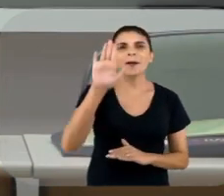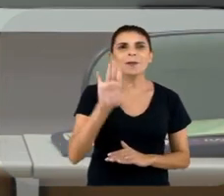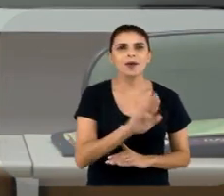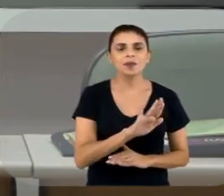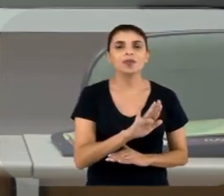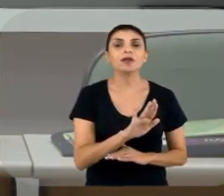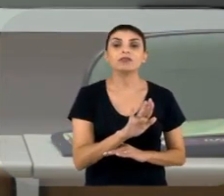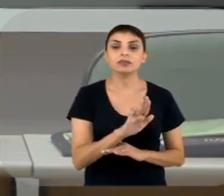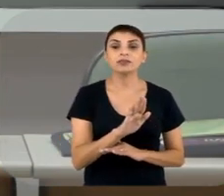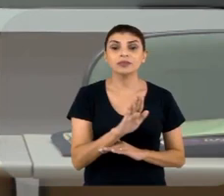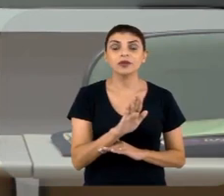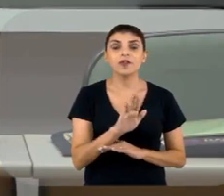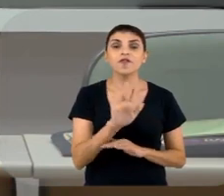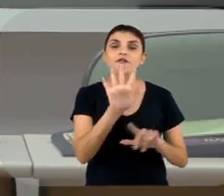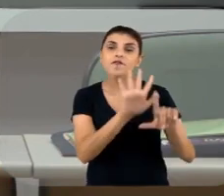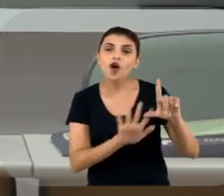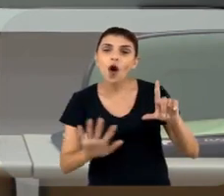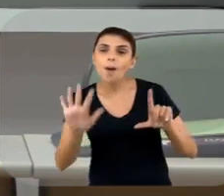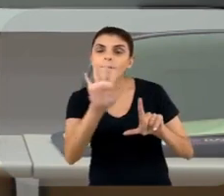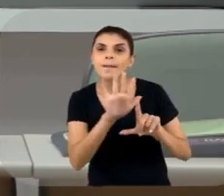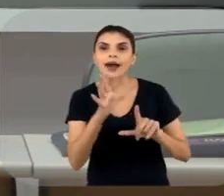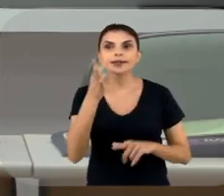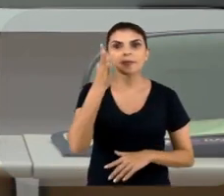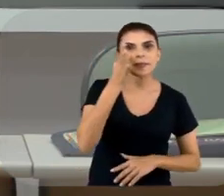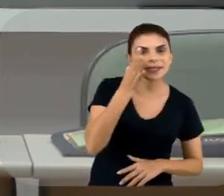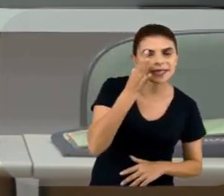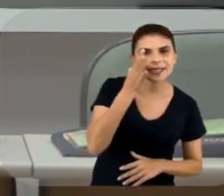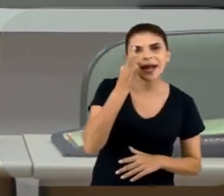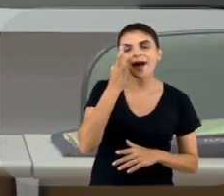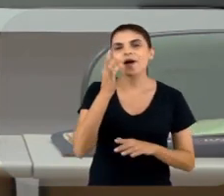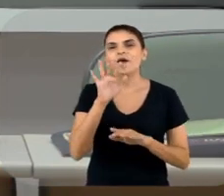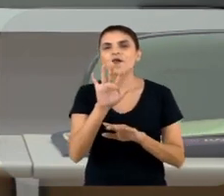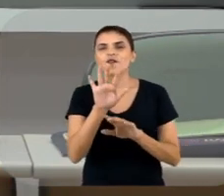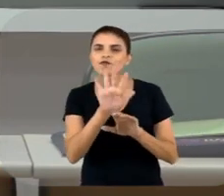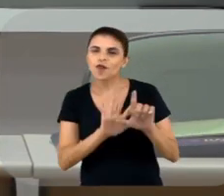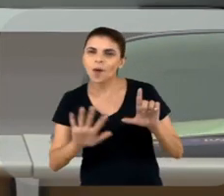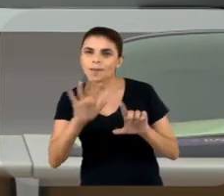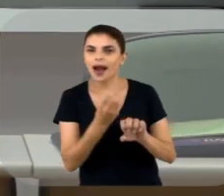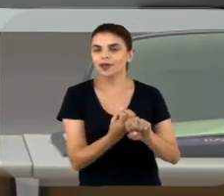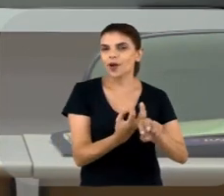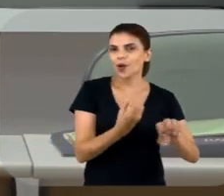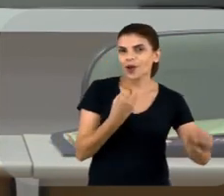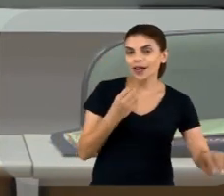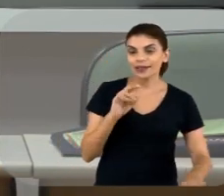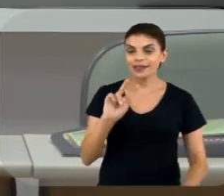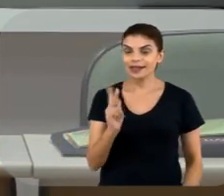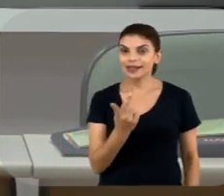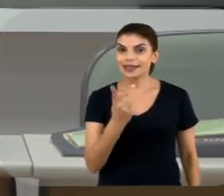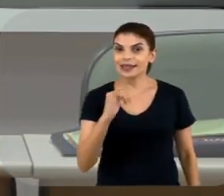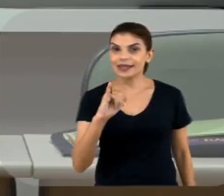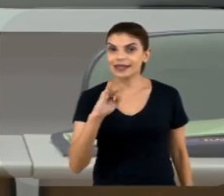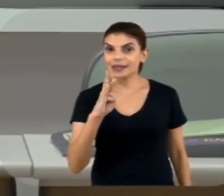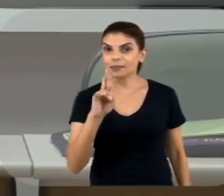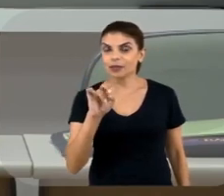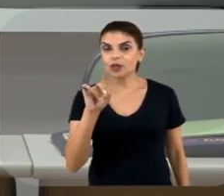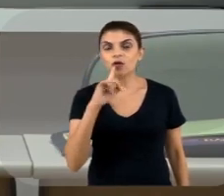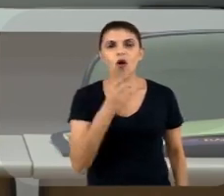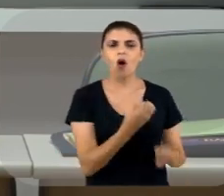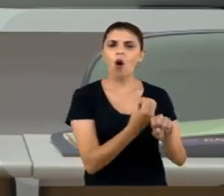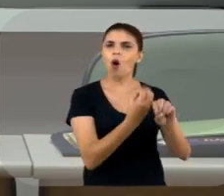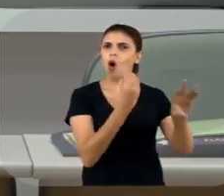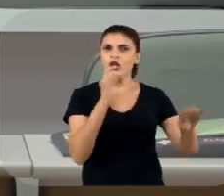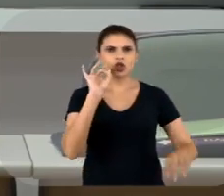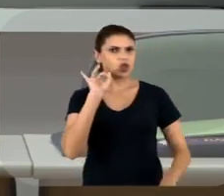de formatos híbridos, porque é exatamente isso, né? A gente, quando fala de curso online,